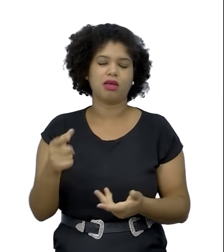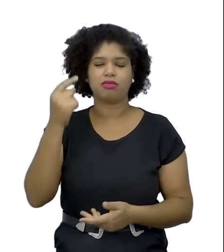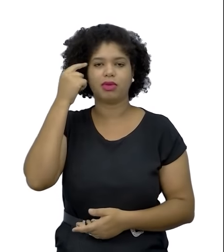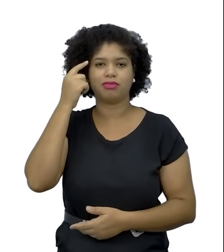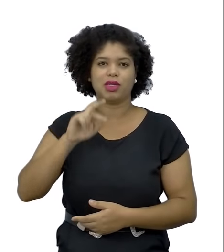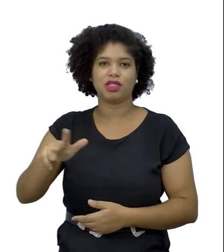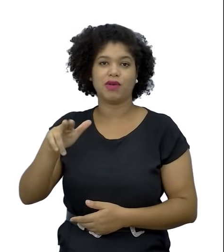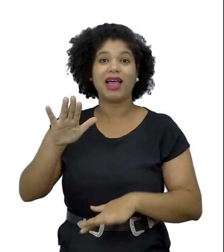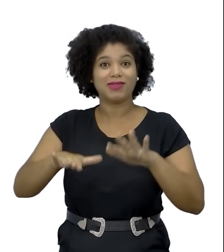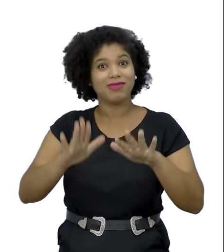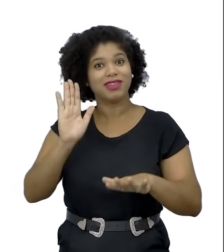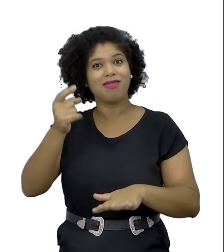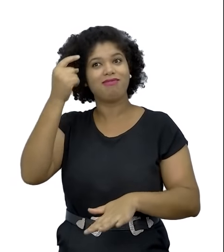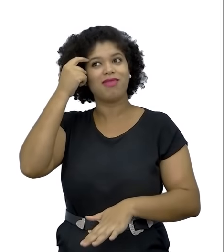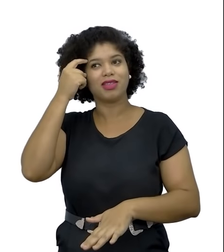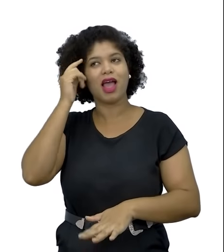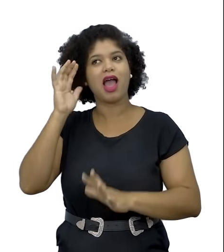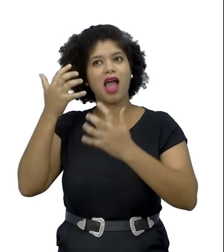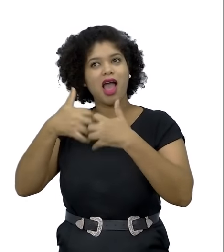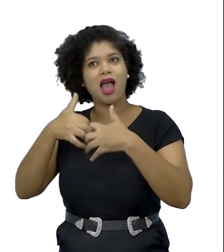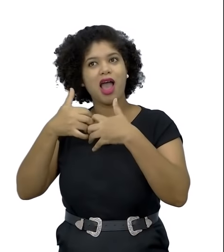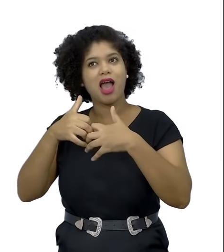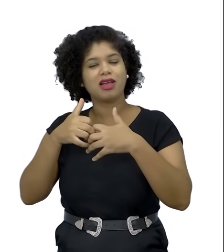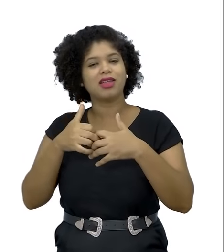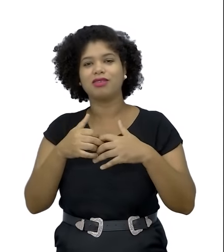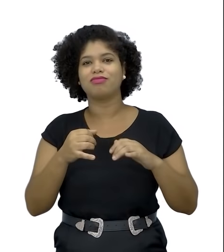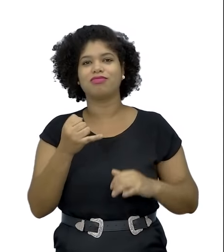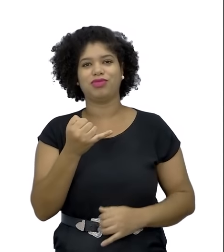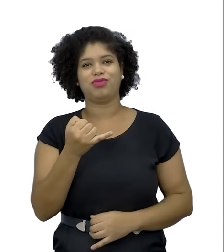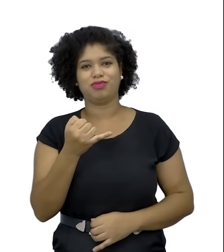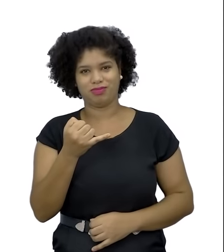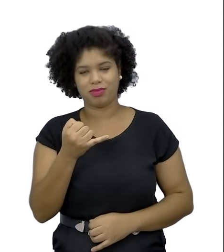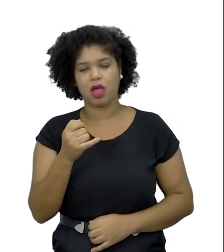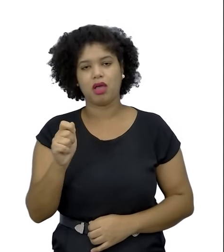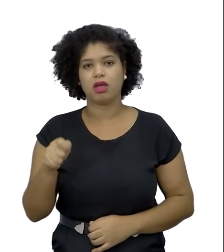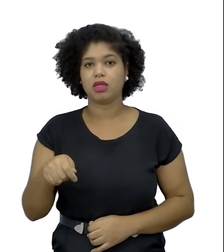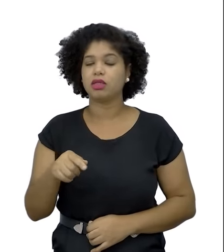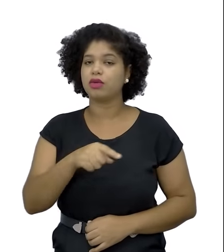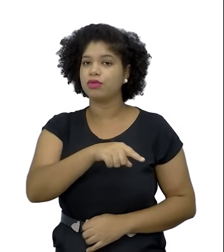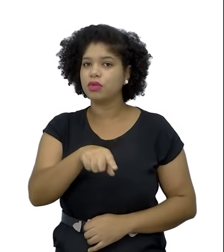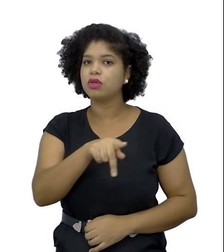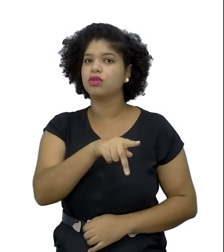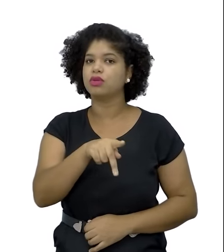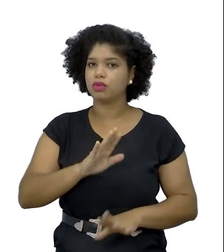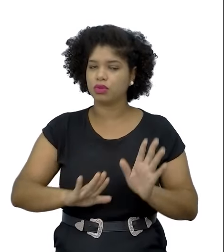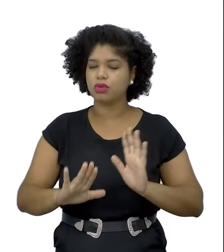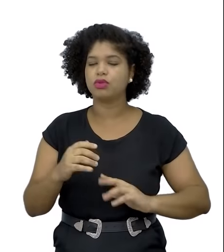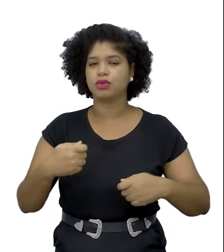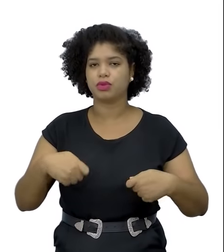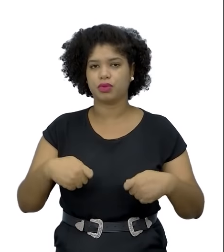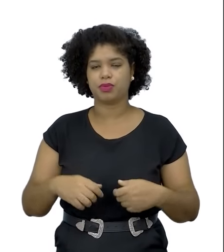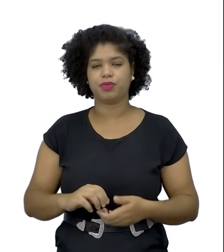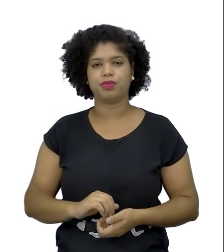ela já opera, fazer uma subtração. Então, tomem cuidado em relação a isso.